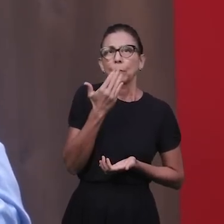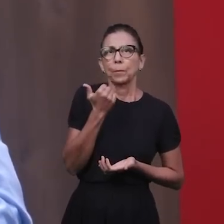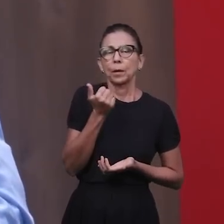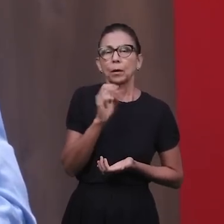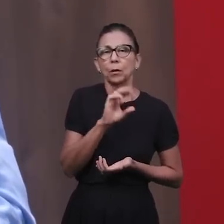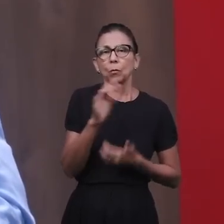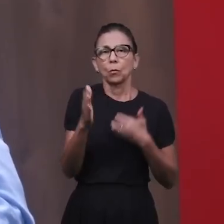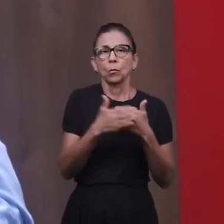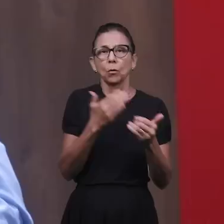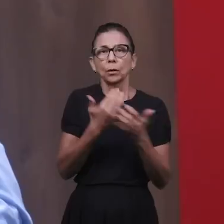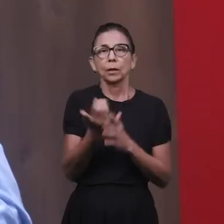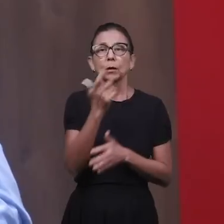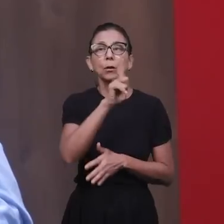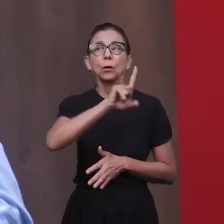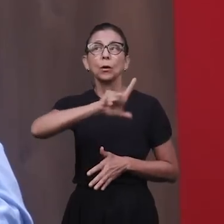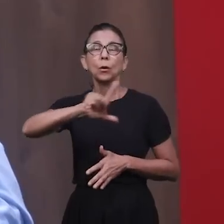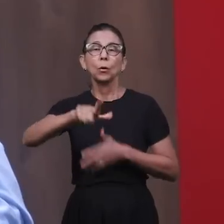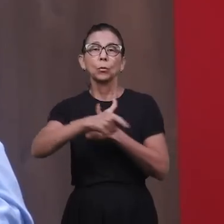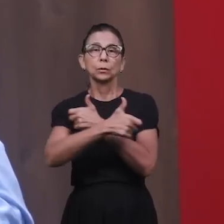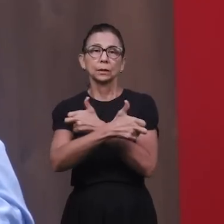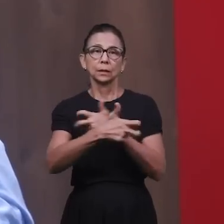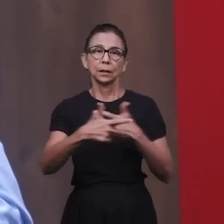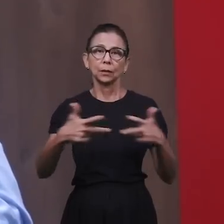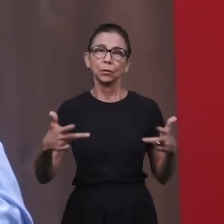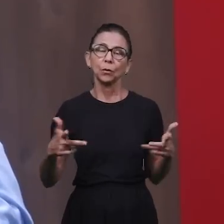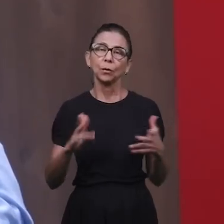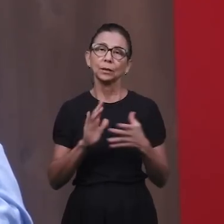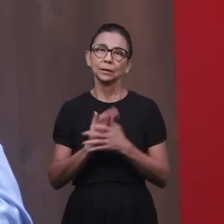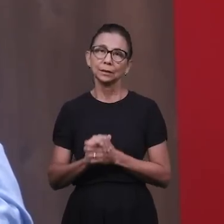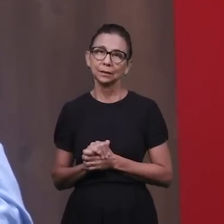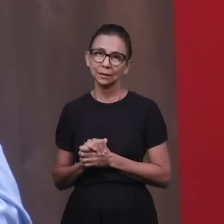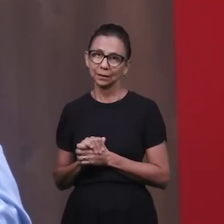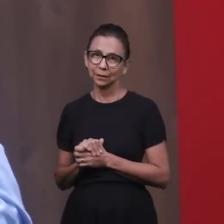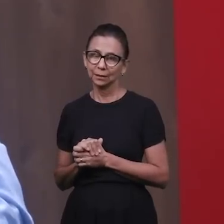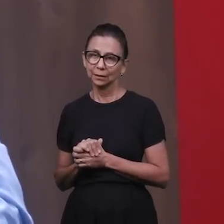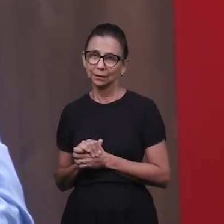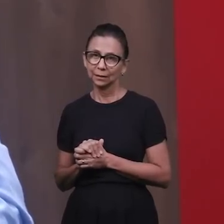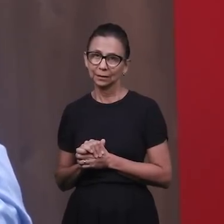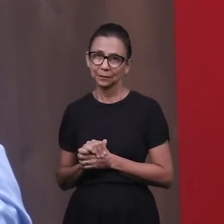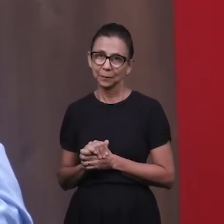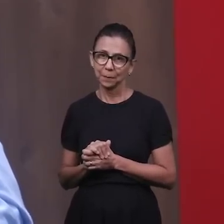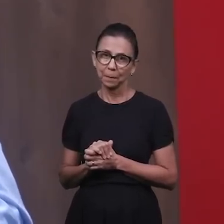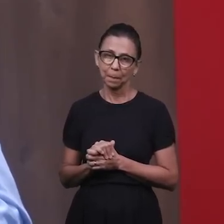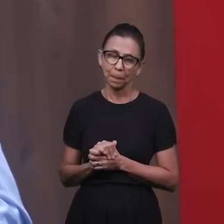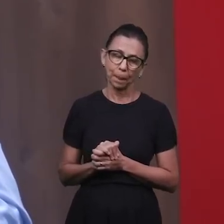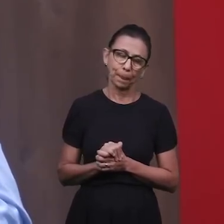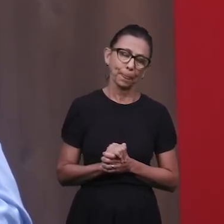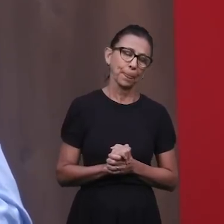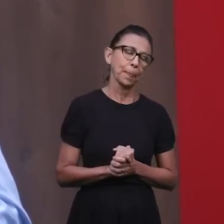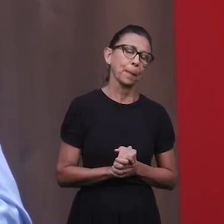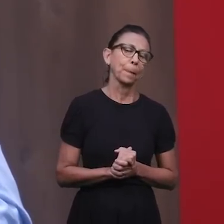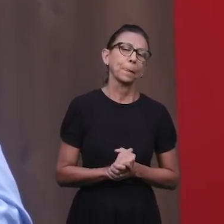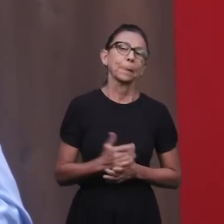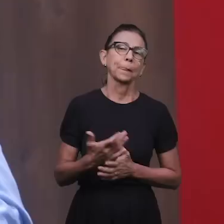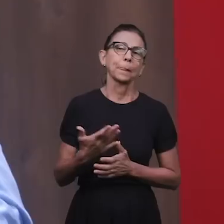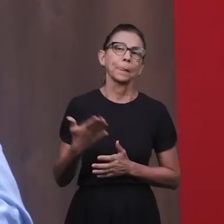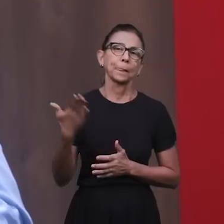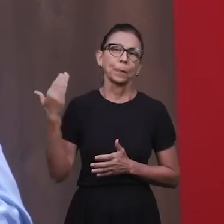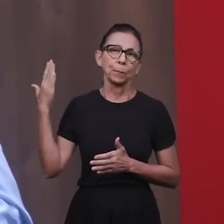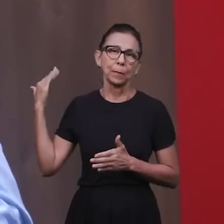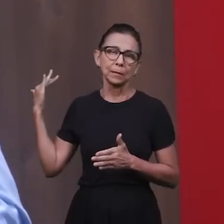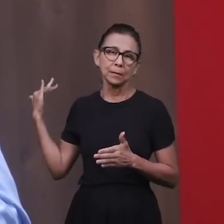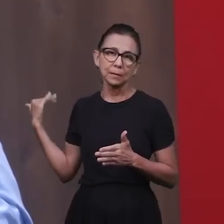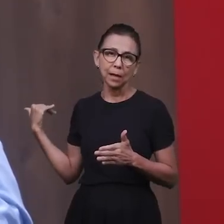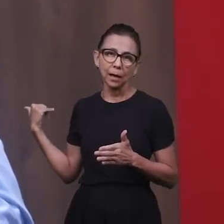isso extrapola os limites da cidade de Corinto, entra no século 23 e vai para frente até a volta do nosso